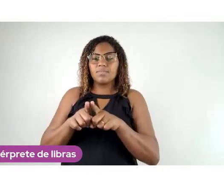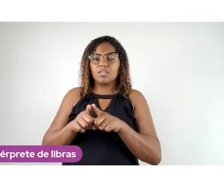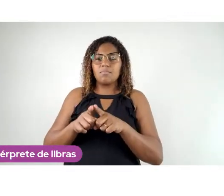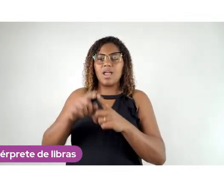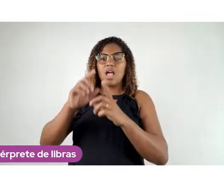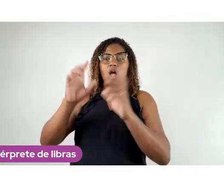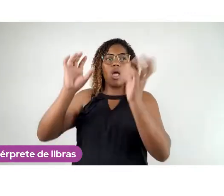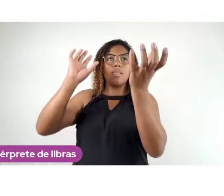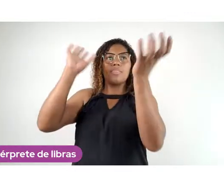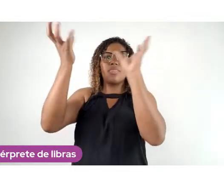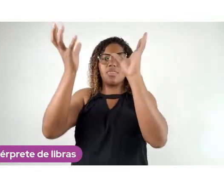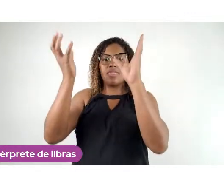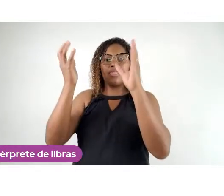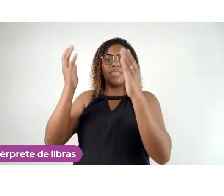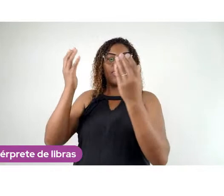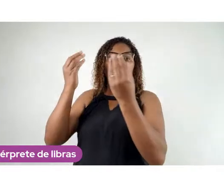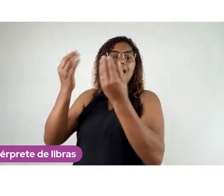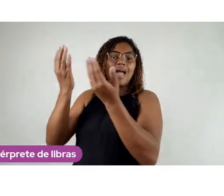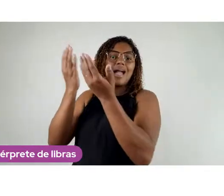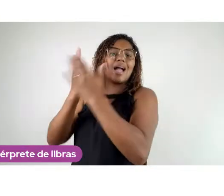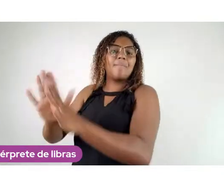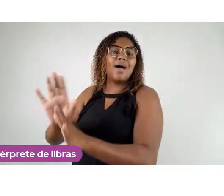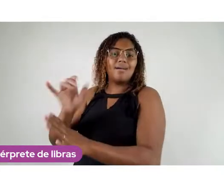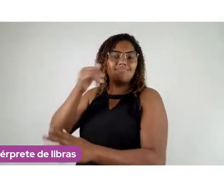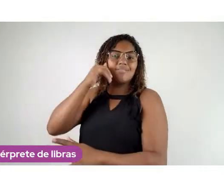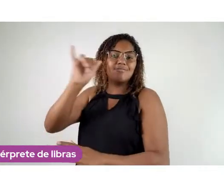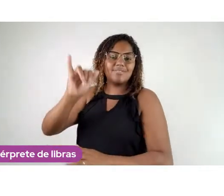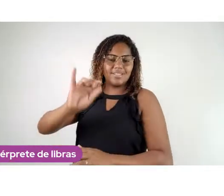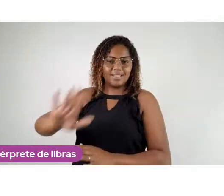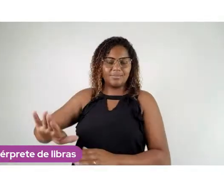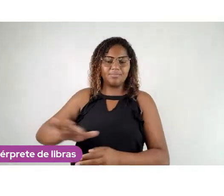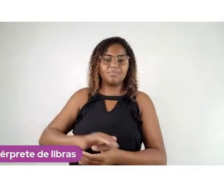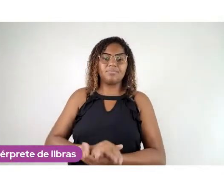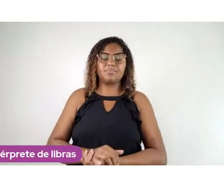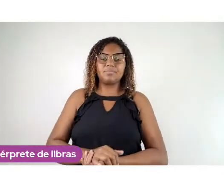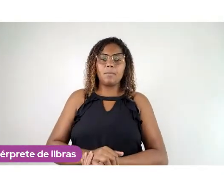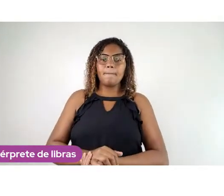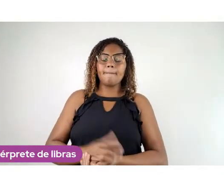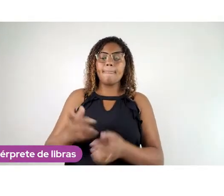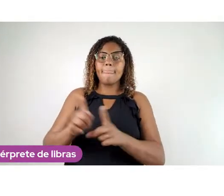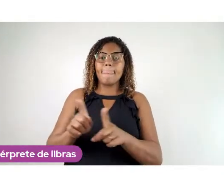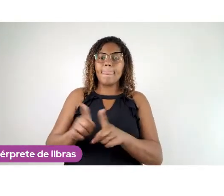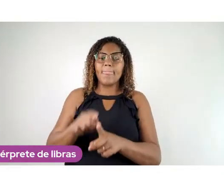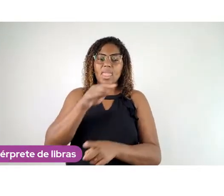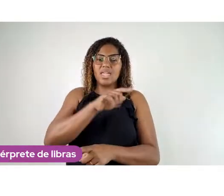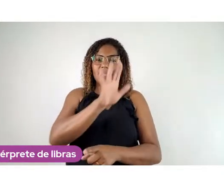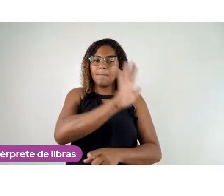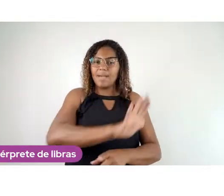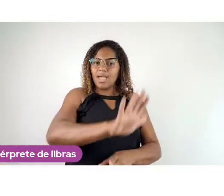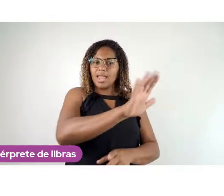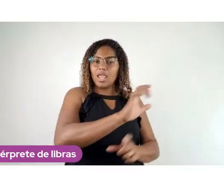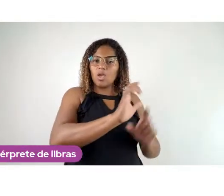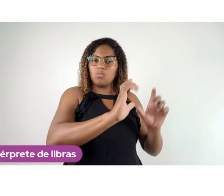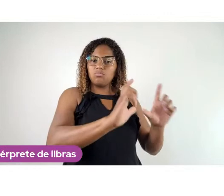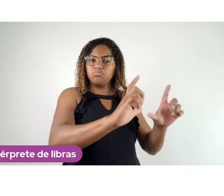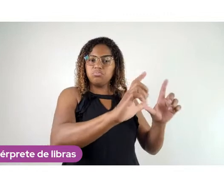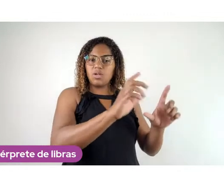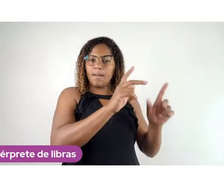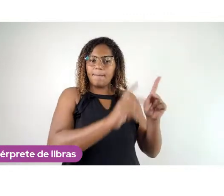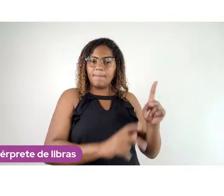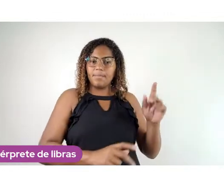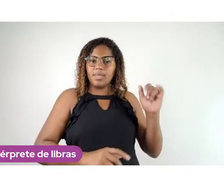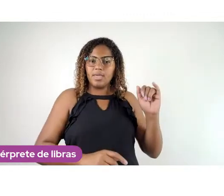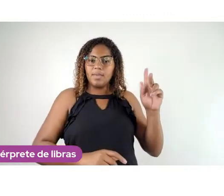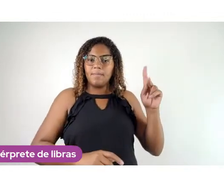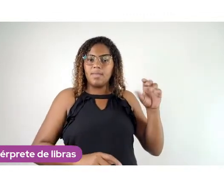Então, e uma outra coisa que é importante dizer também é que esse painel, né, o IPCC, ele não recomenda, ele não diz,